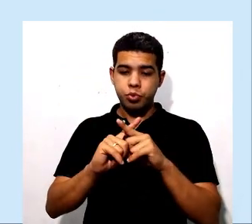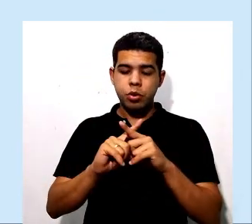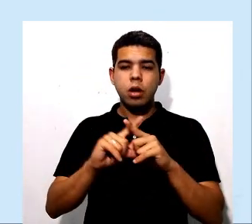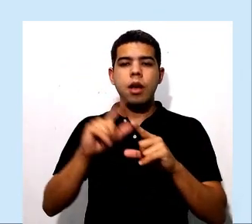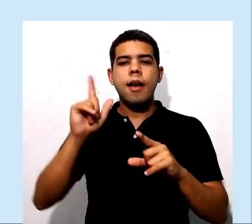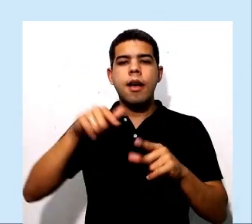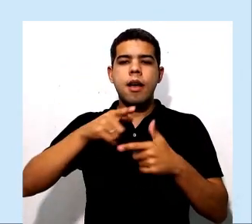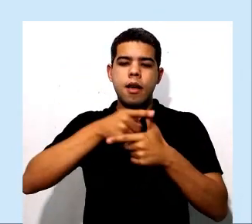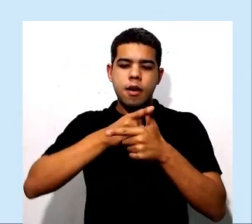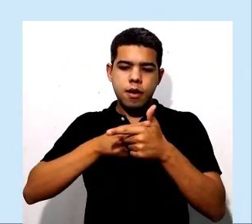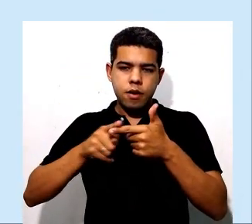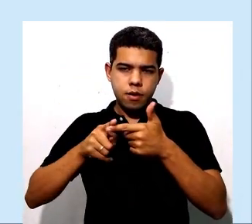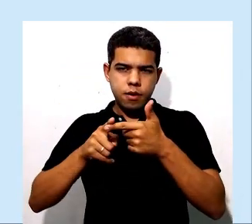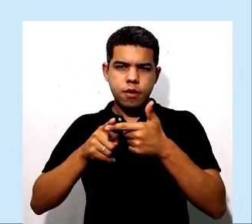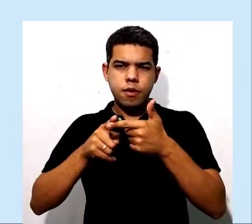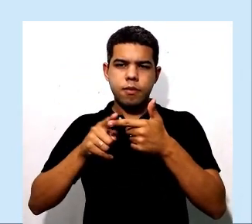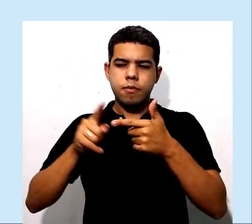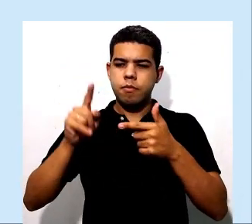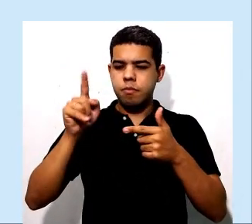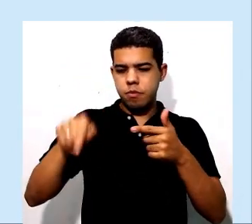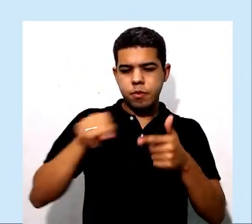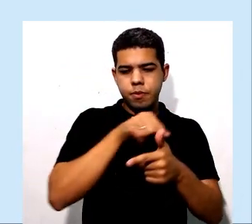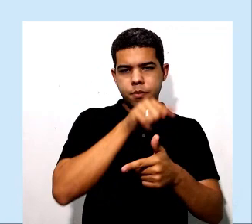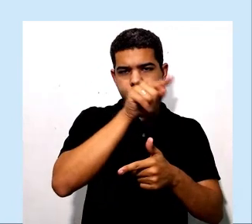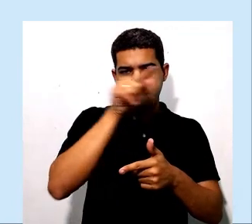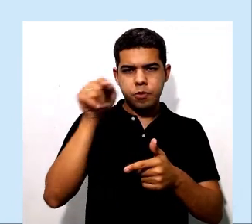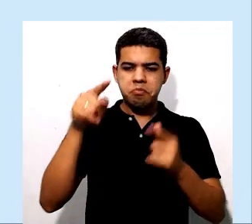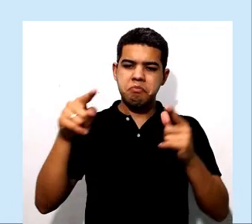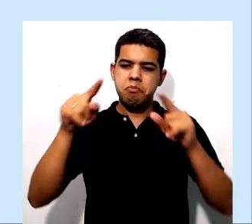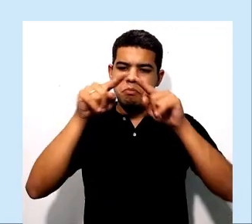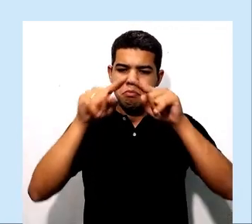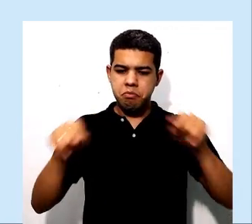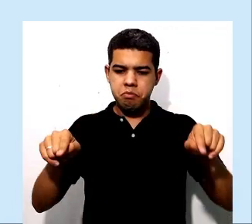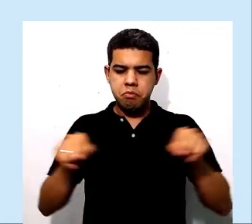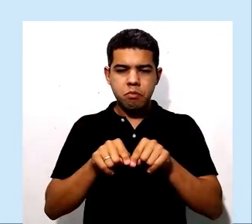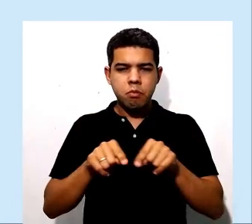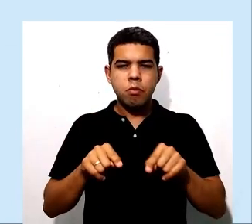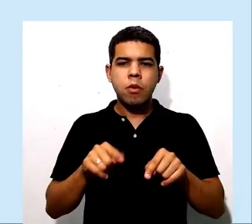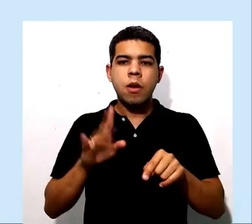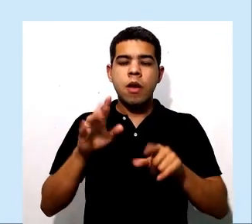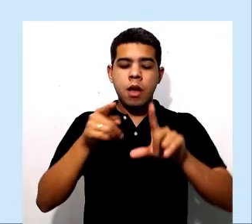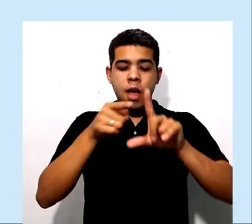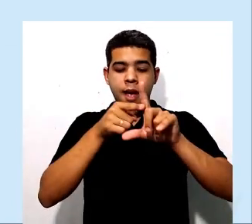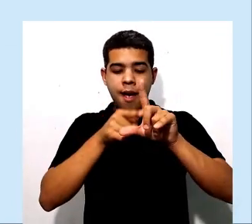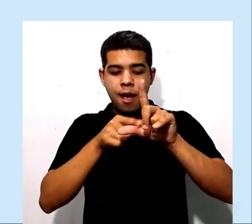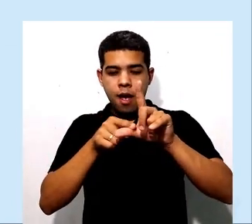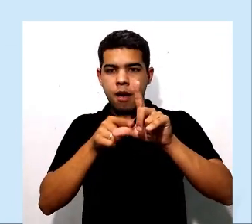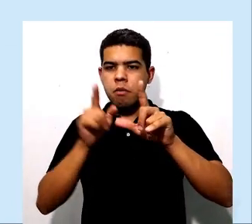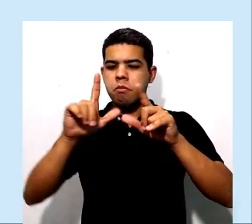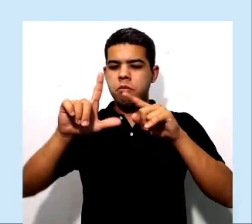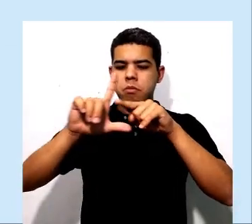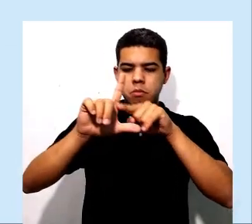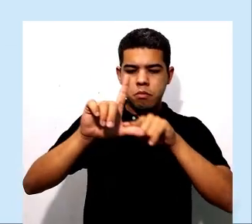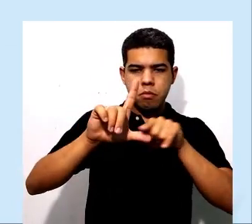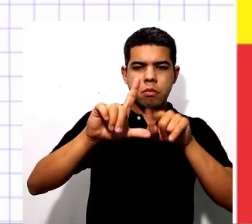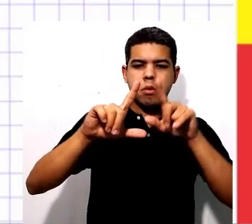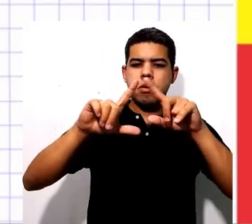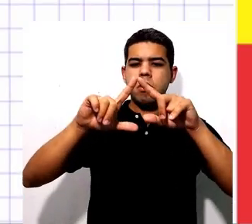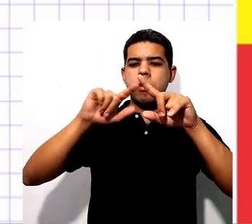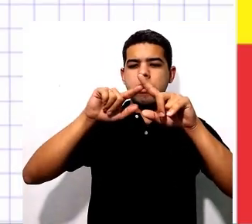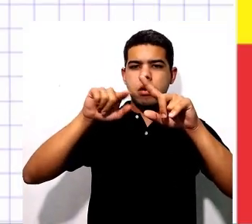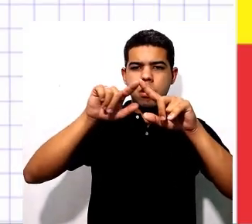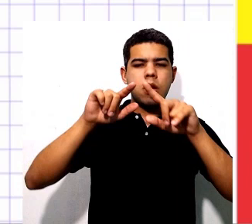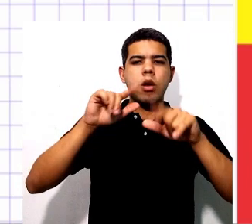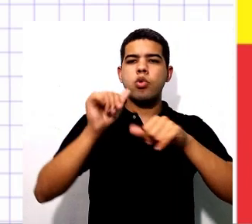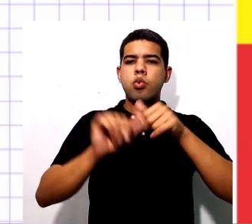número, beleza? E os ângulos não mudam, tanto ampliando quanto reduzindo. Veja aí na tela